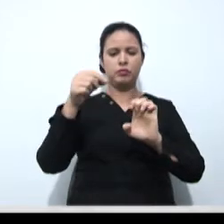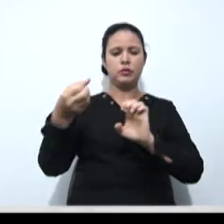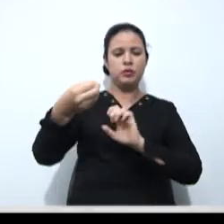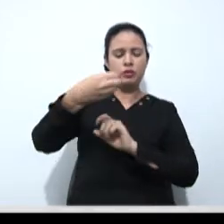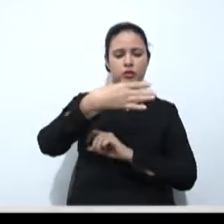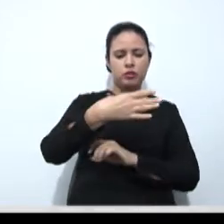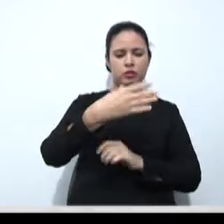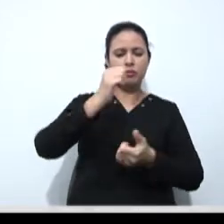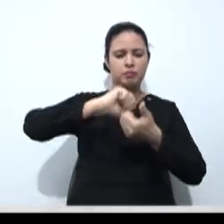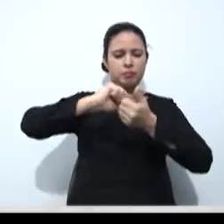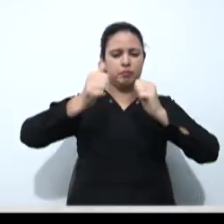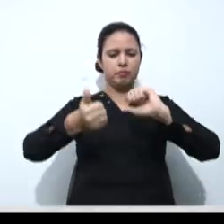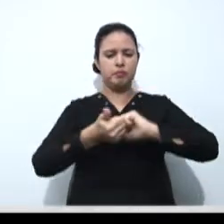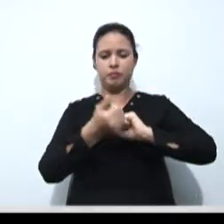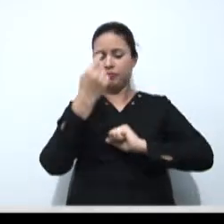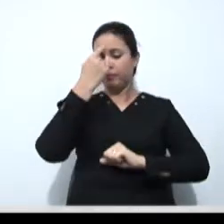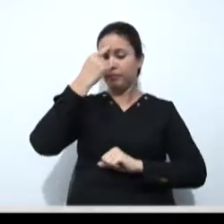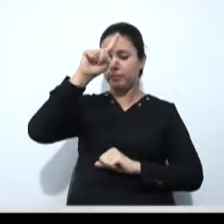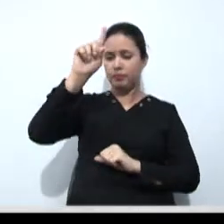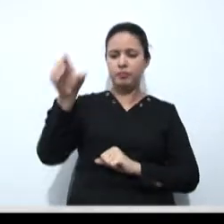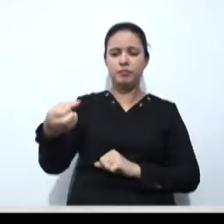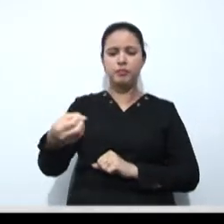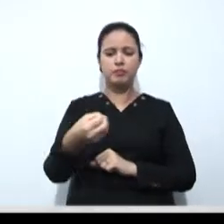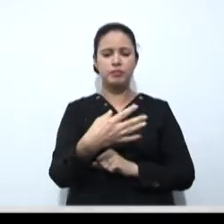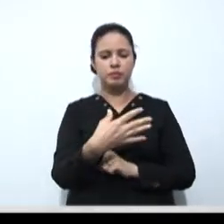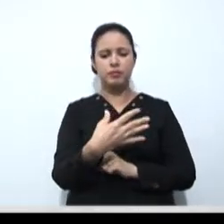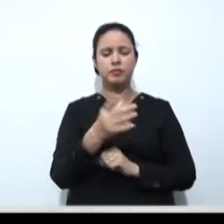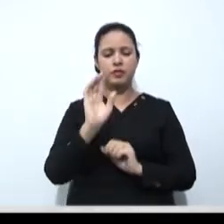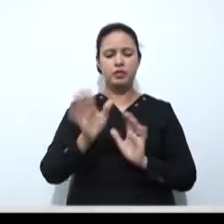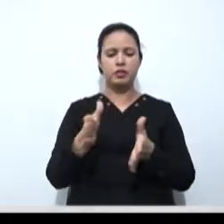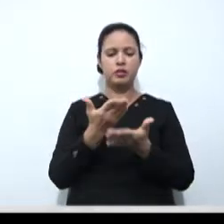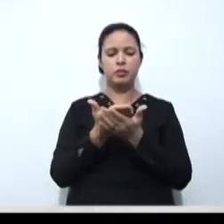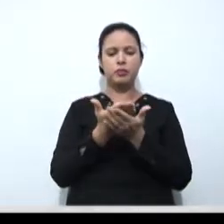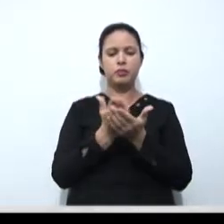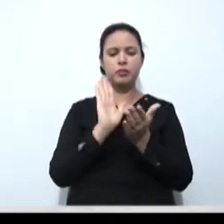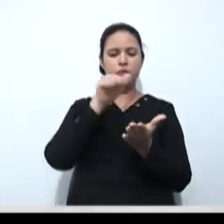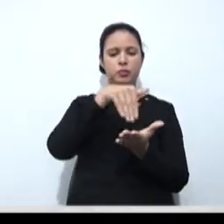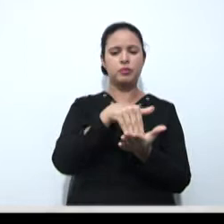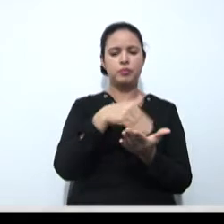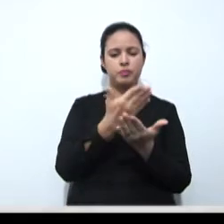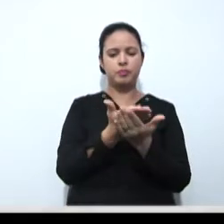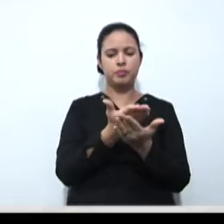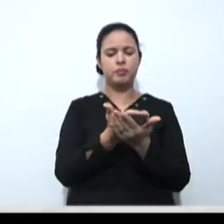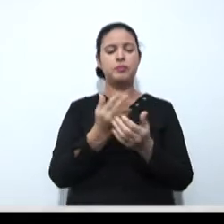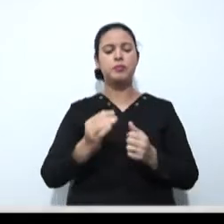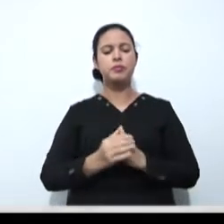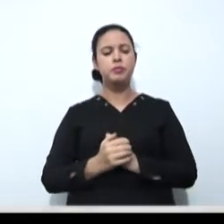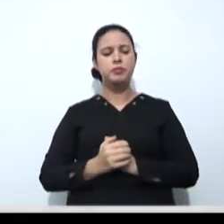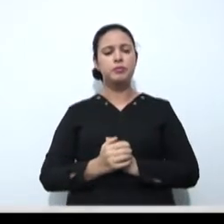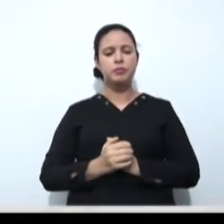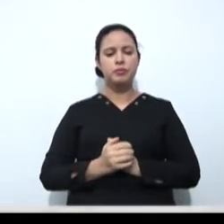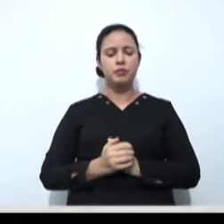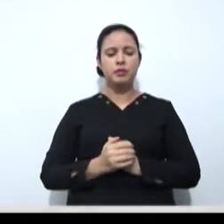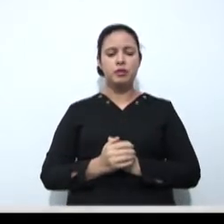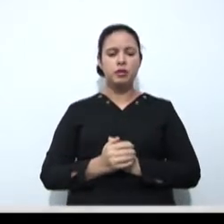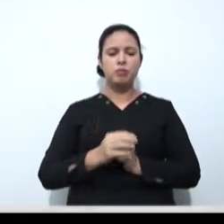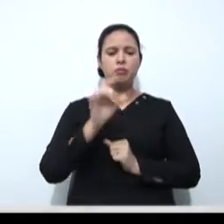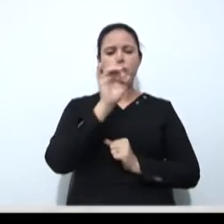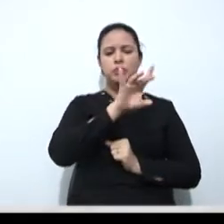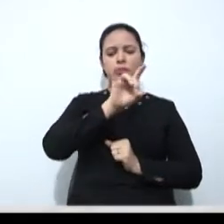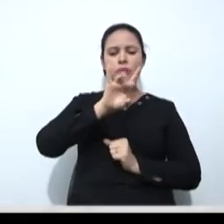inovação, flexibilidade, criatividade, o que a gente tratou na nossa última aula. Então, vamos ver um pouquinho de cada